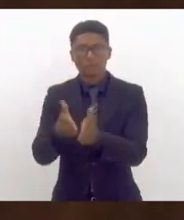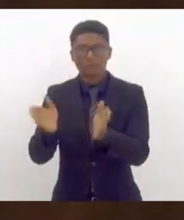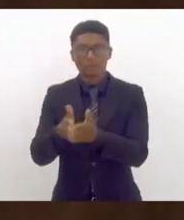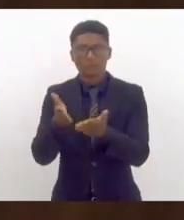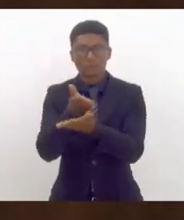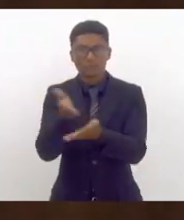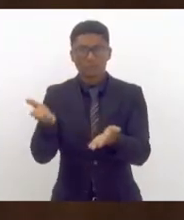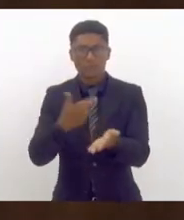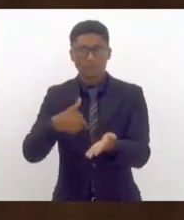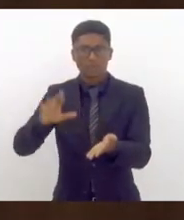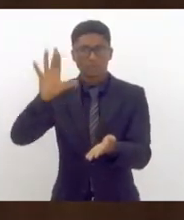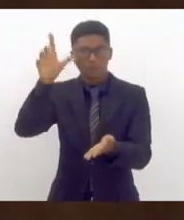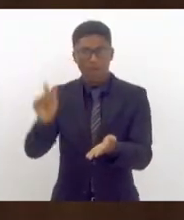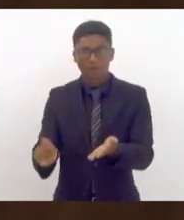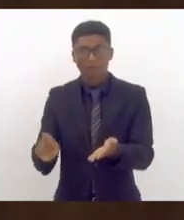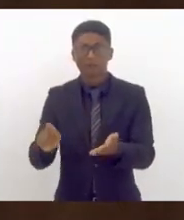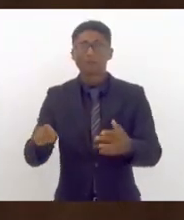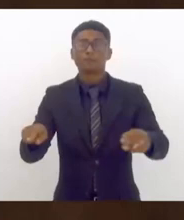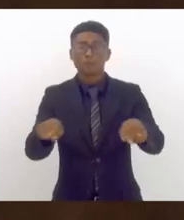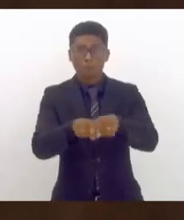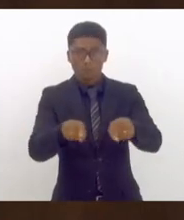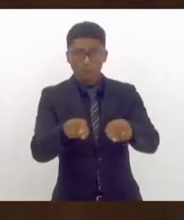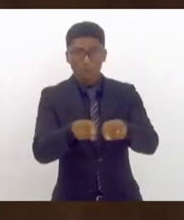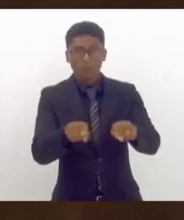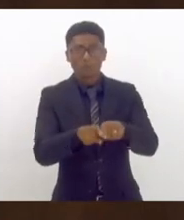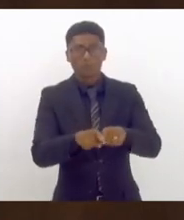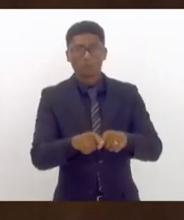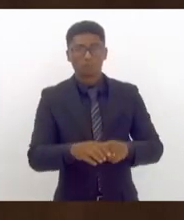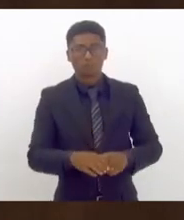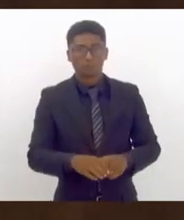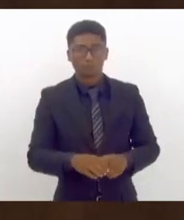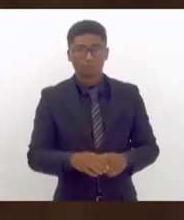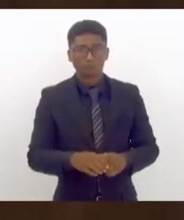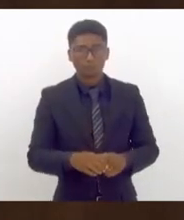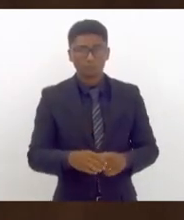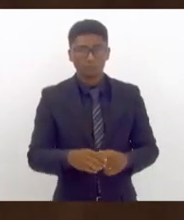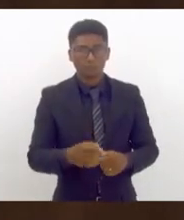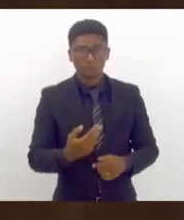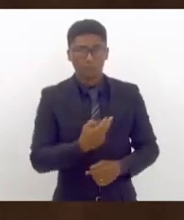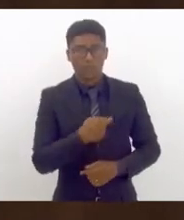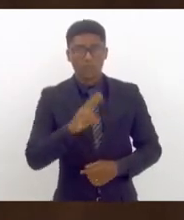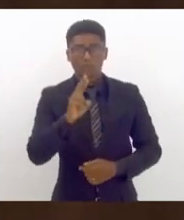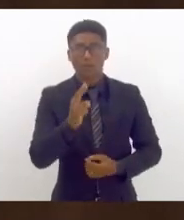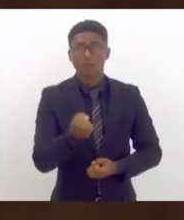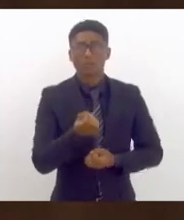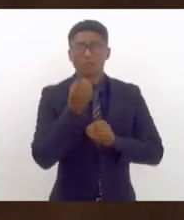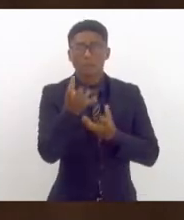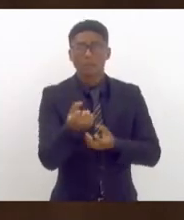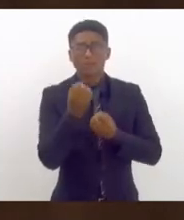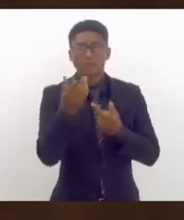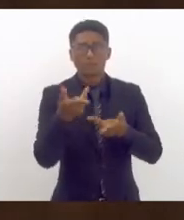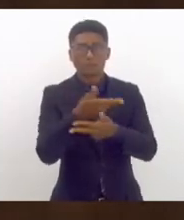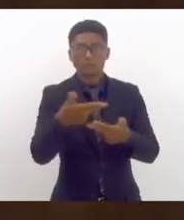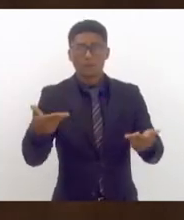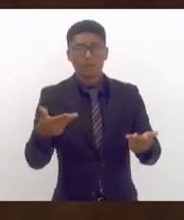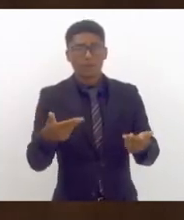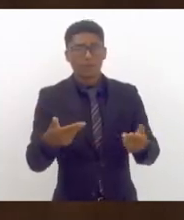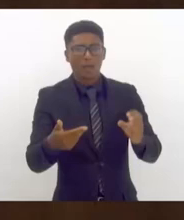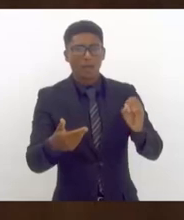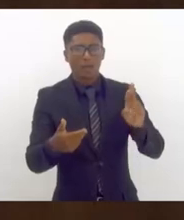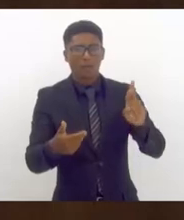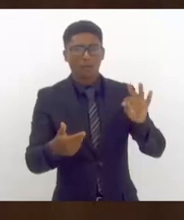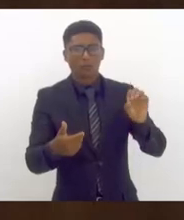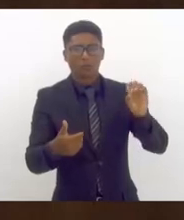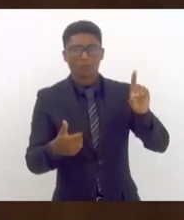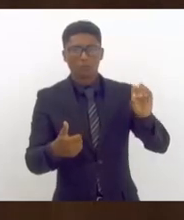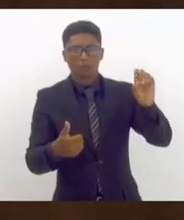matriz africana, mas também todas as outras formas de expressão da religiosidade que não são aquelas ortodoxas, né,